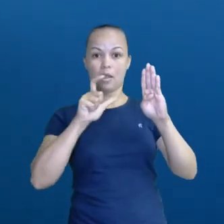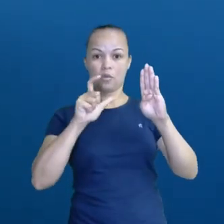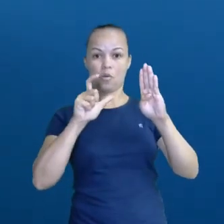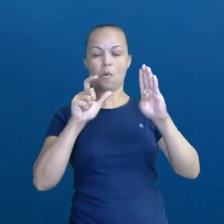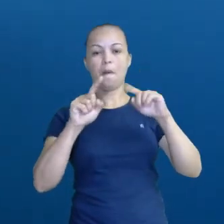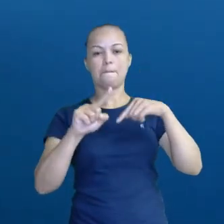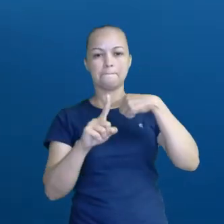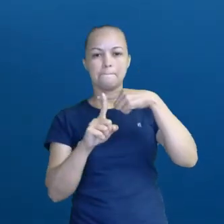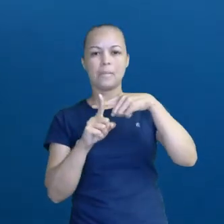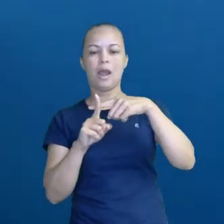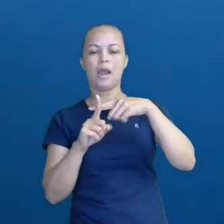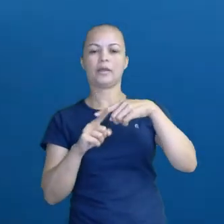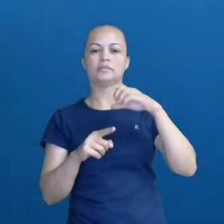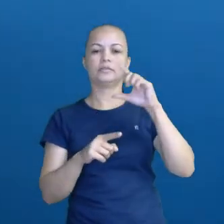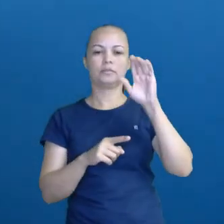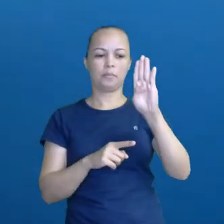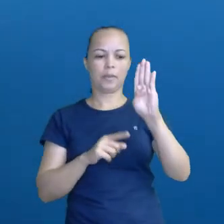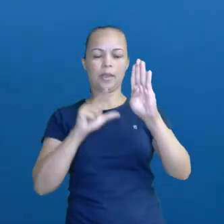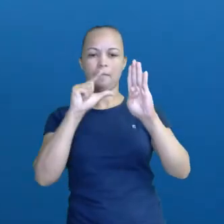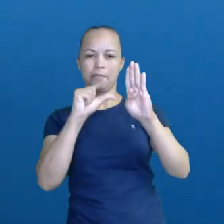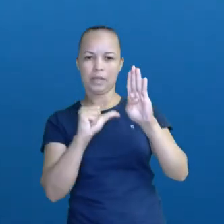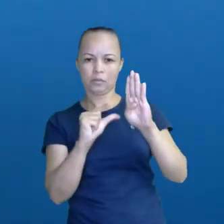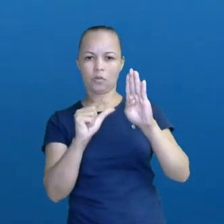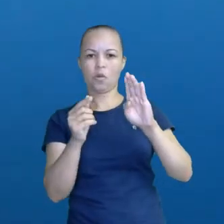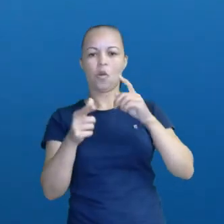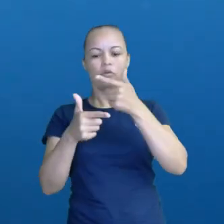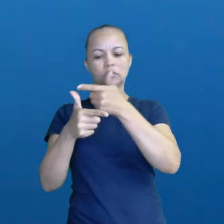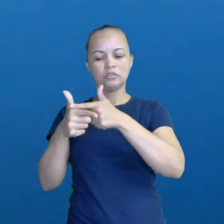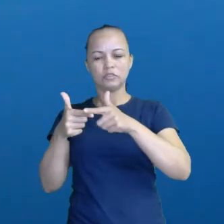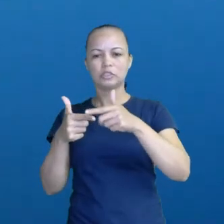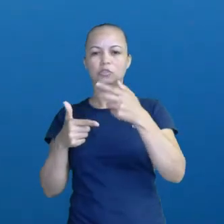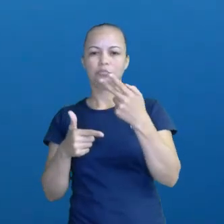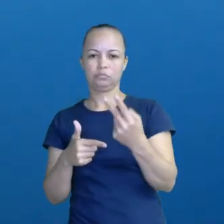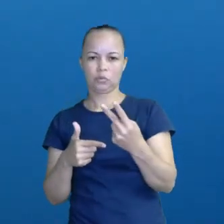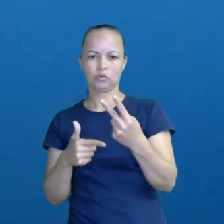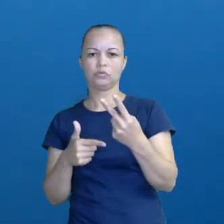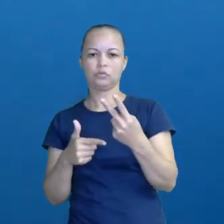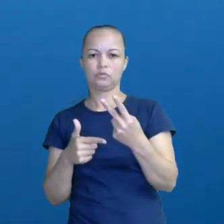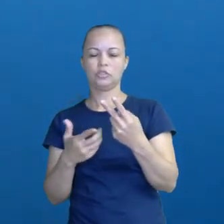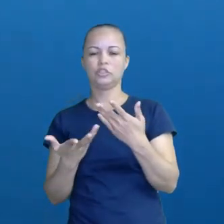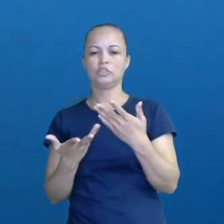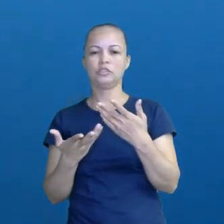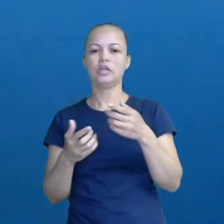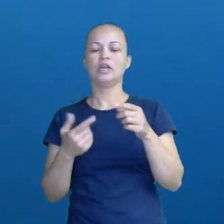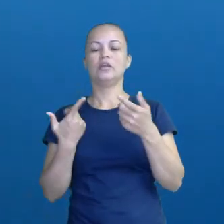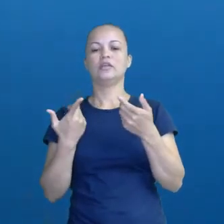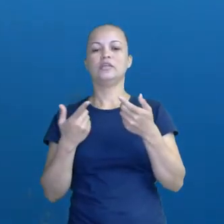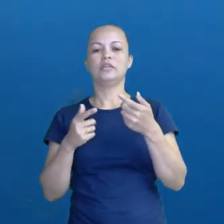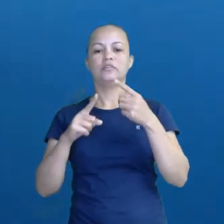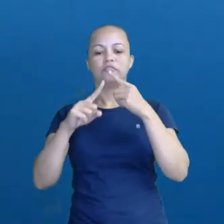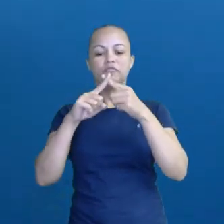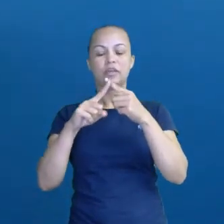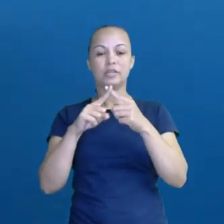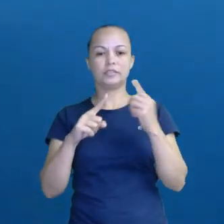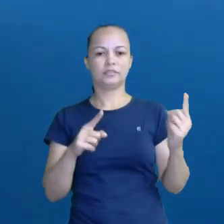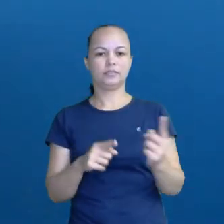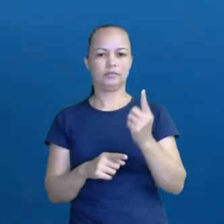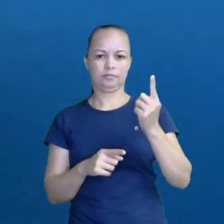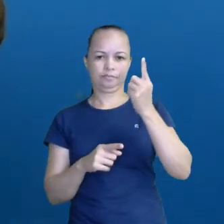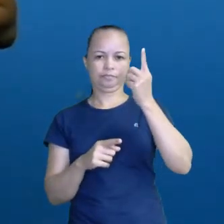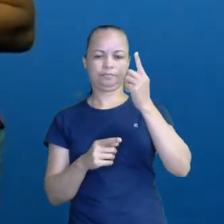a minha base Menor / 2 e vezes altura